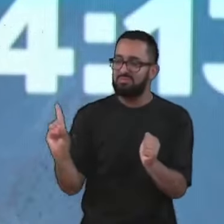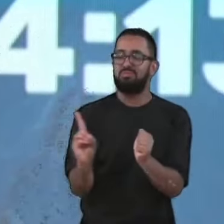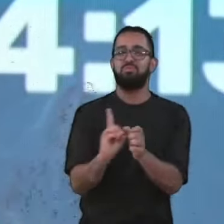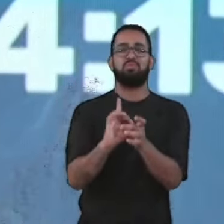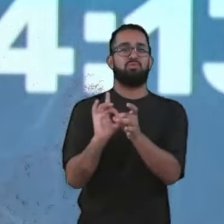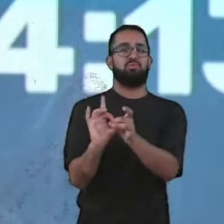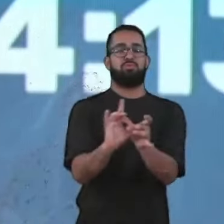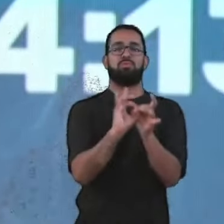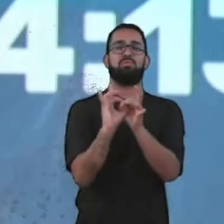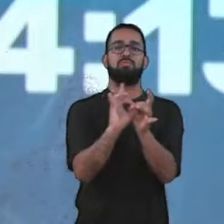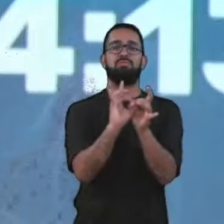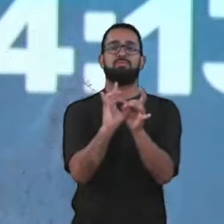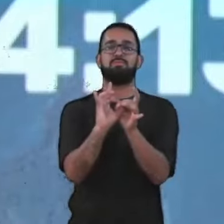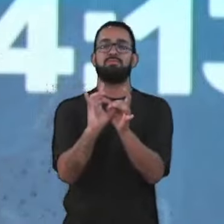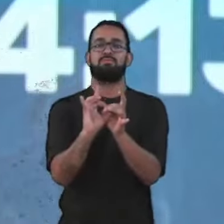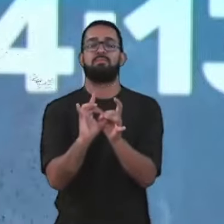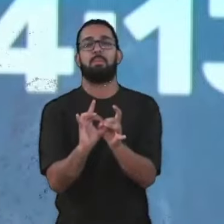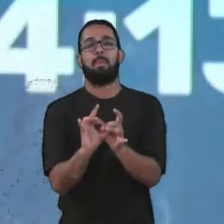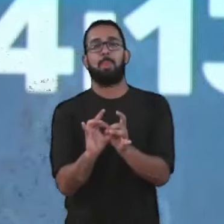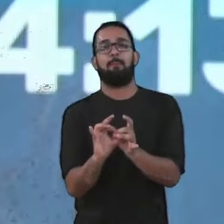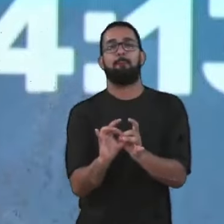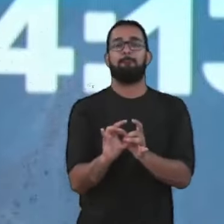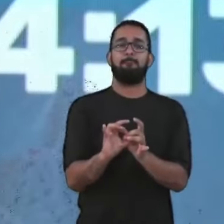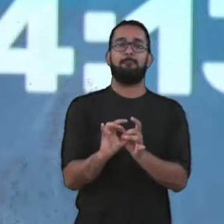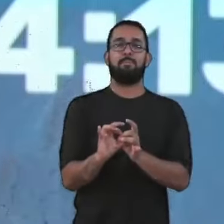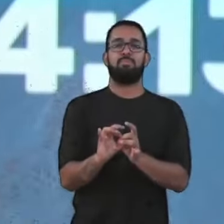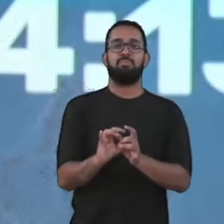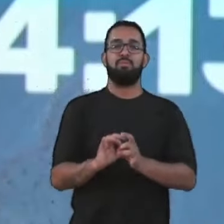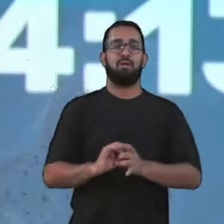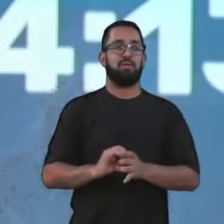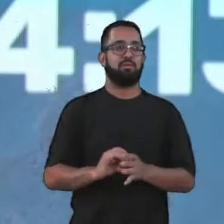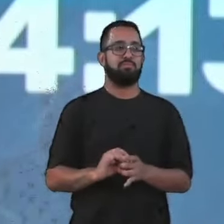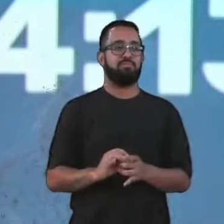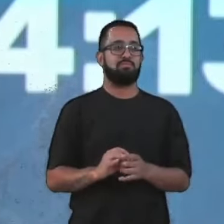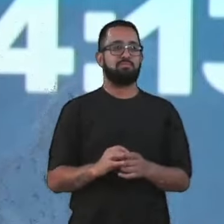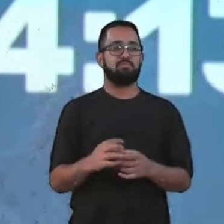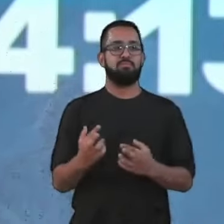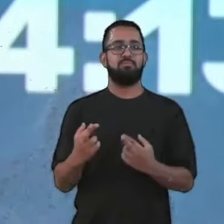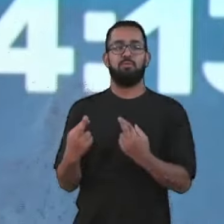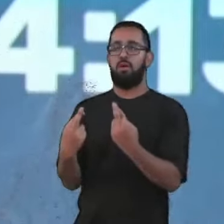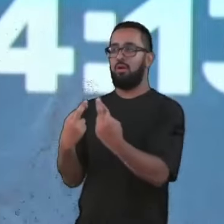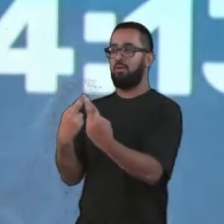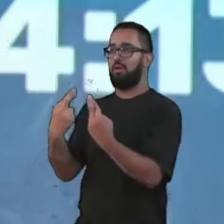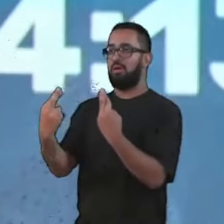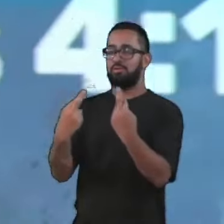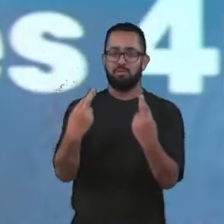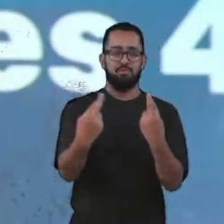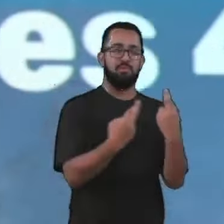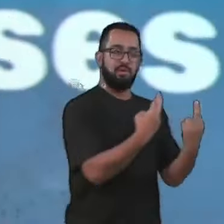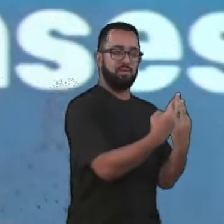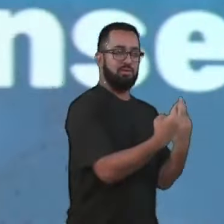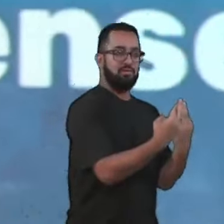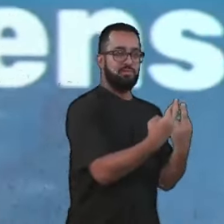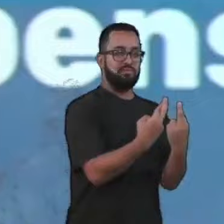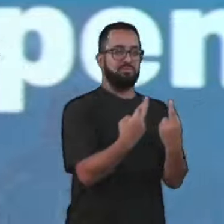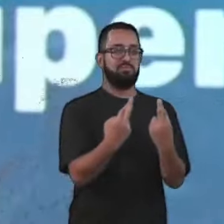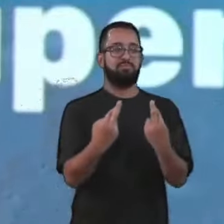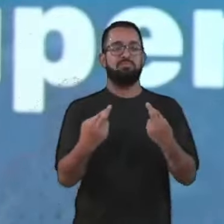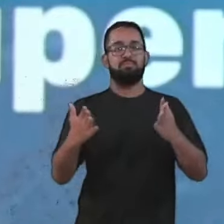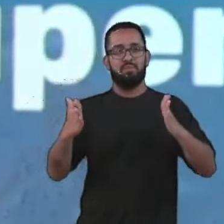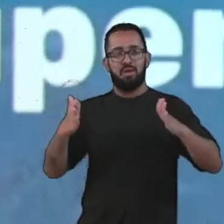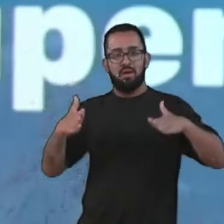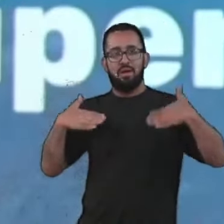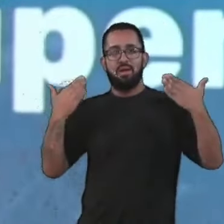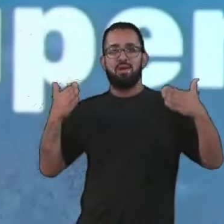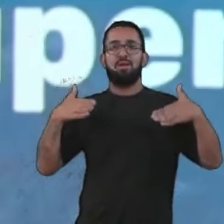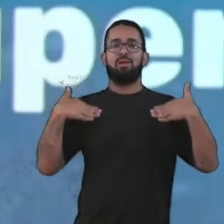Entendeu que a alegria é fruto de relacionamento? Se você esquecer tudo, guarde isso. A alegria do Senhor é